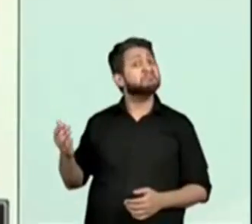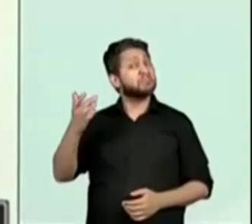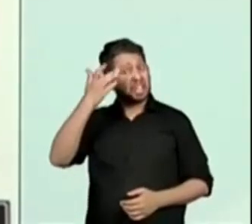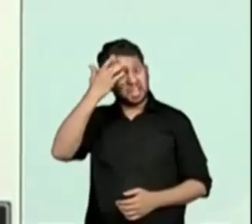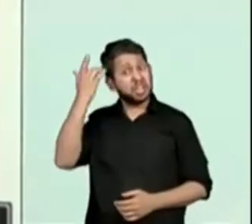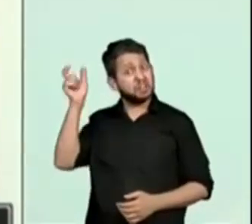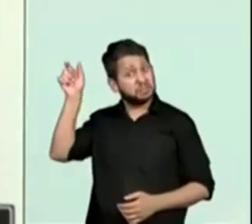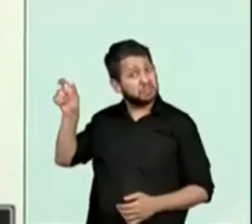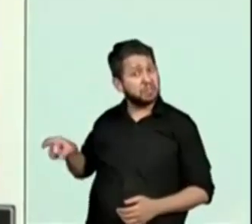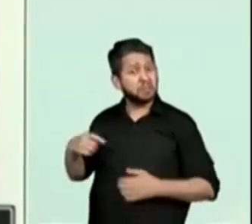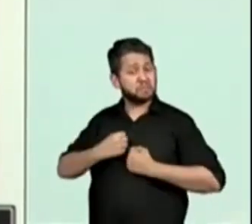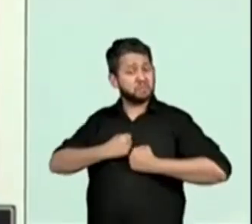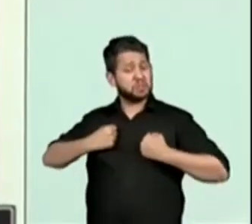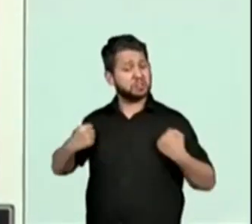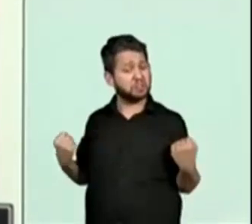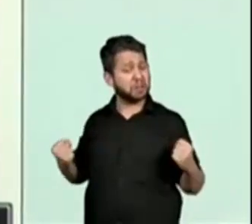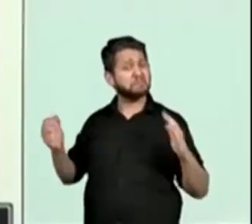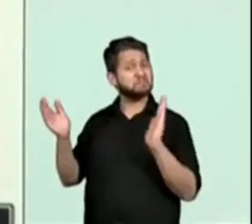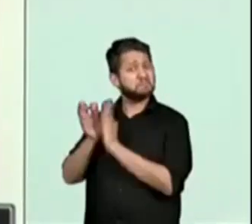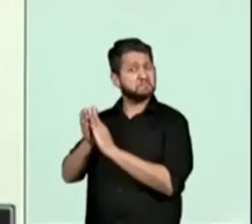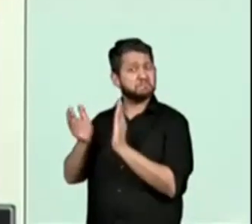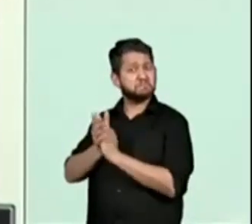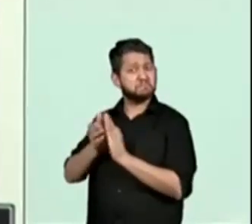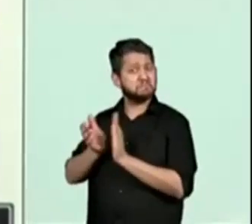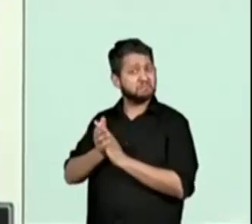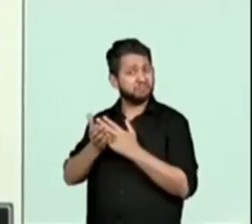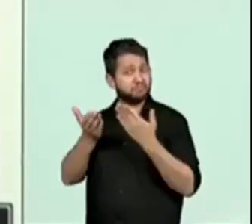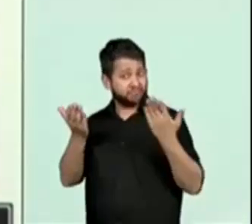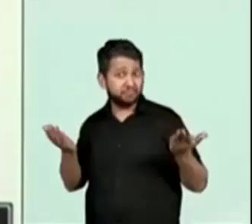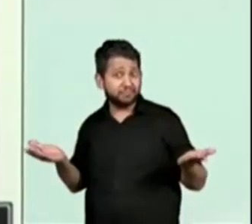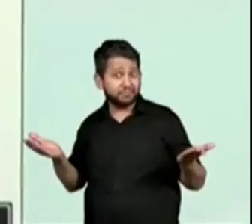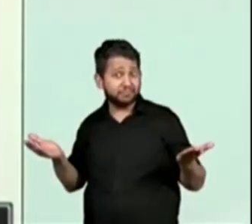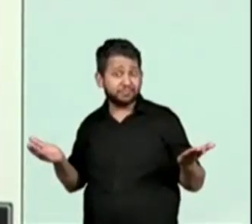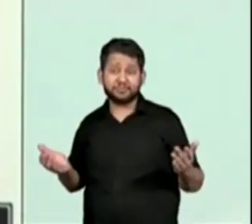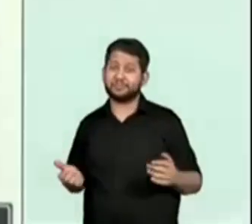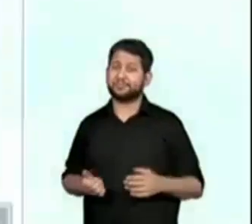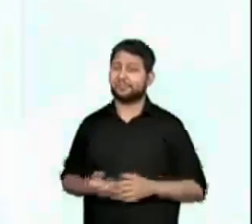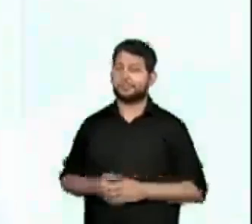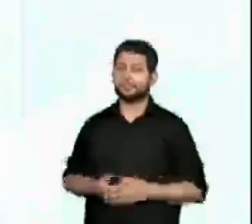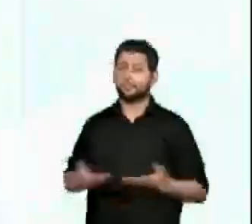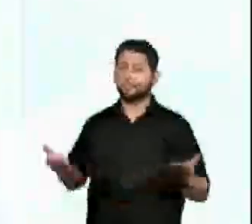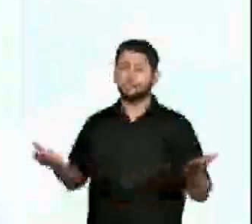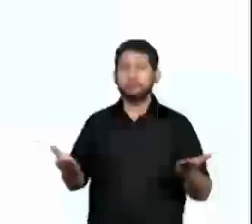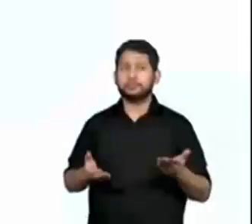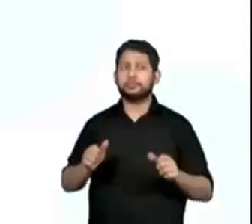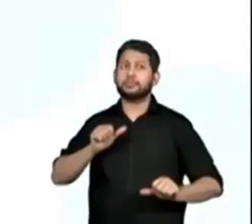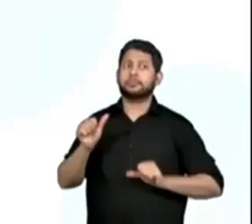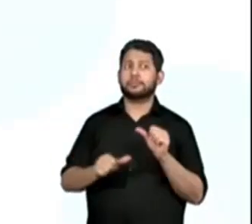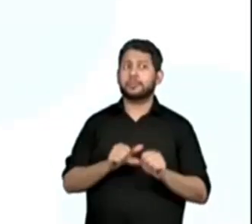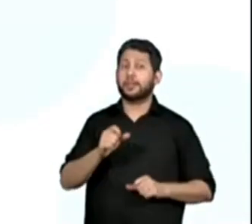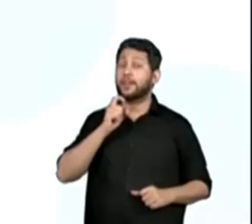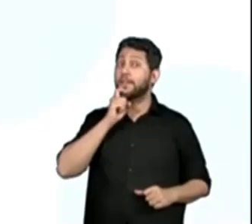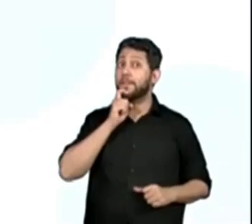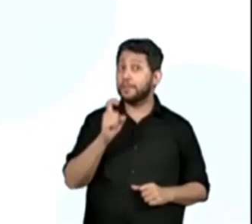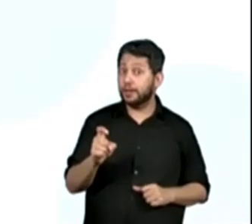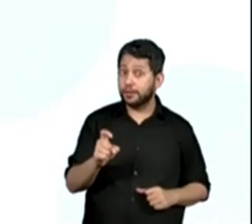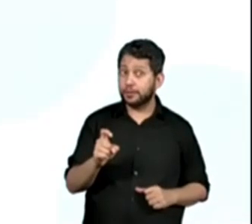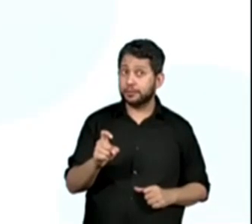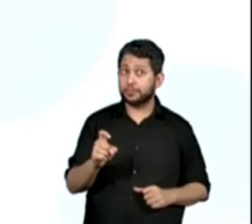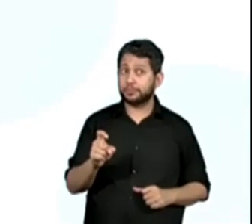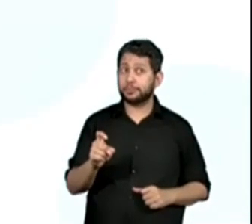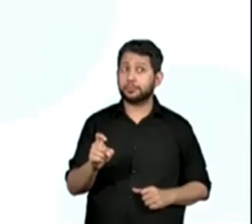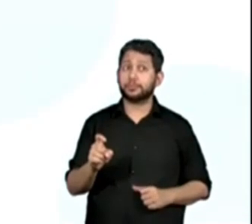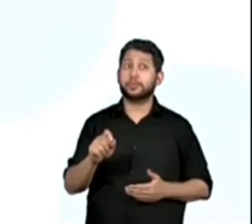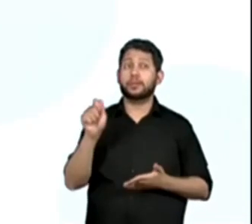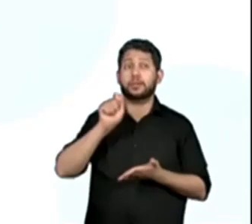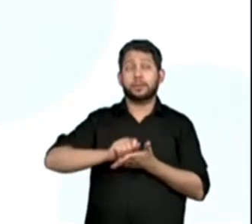não? Então, tudo isso de amarelo nós temos como verbal. Agora, para mudar. Em verde, nós